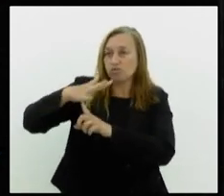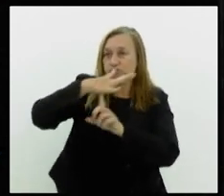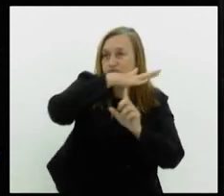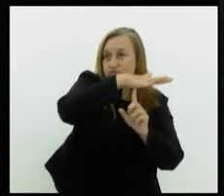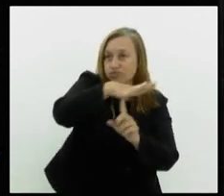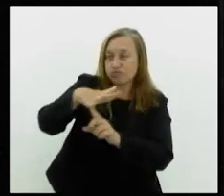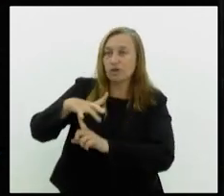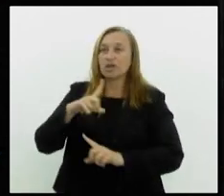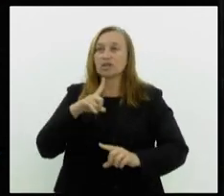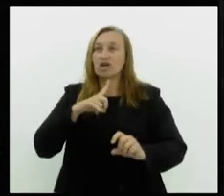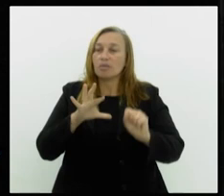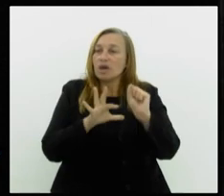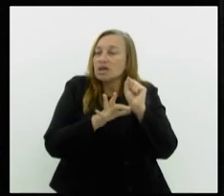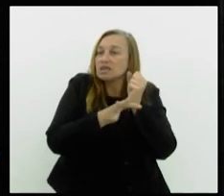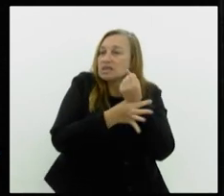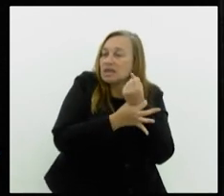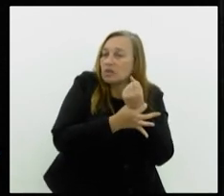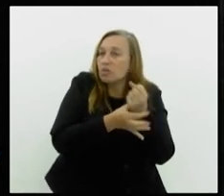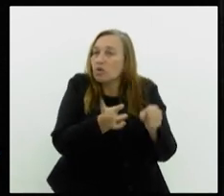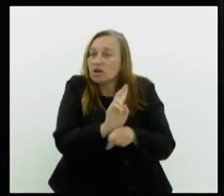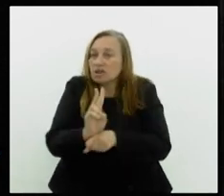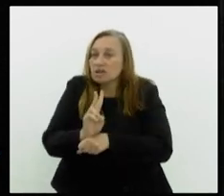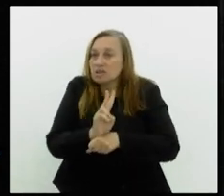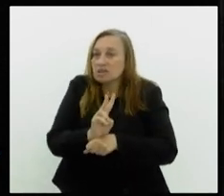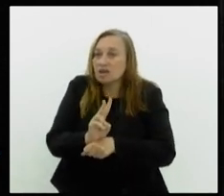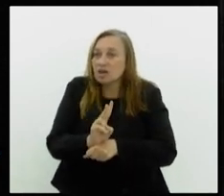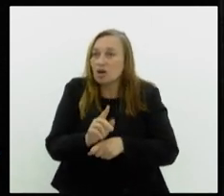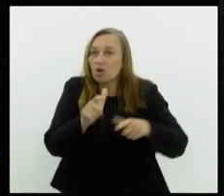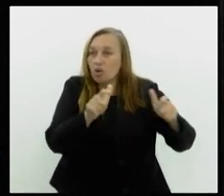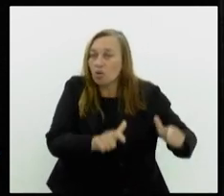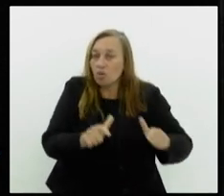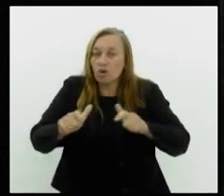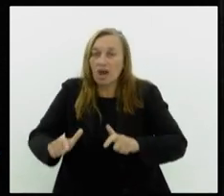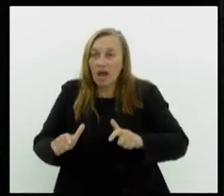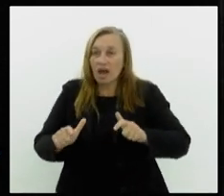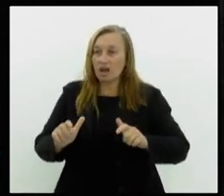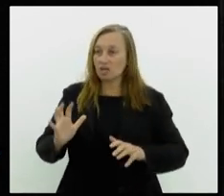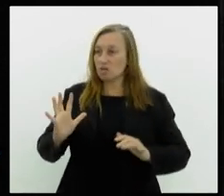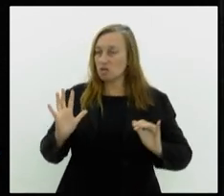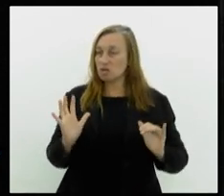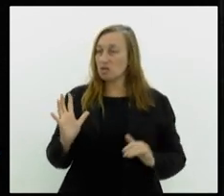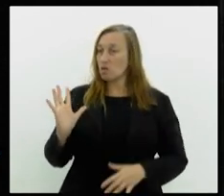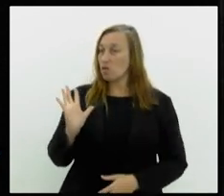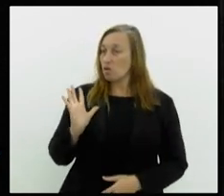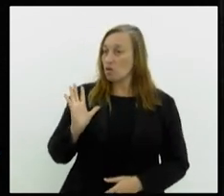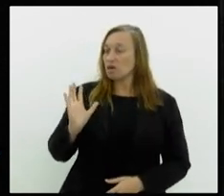segurança, frequentando lugares confortáveis e seguros,